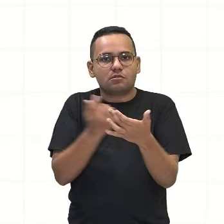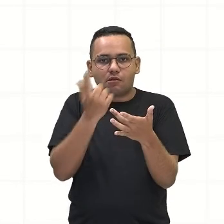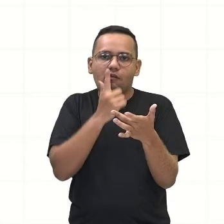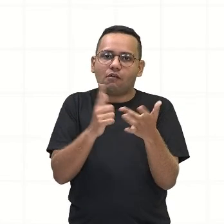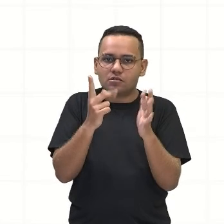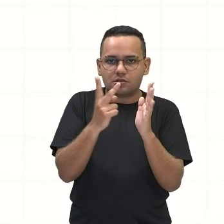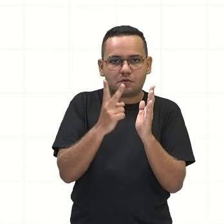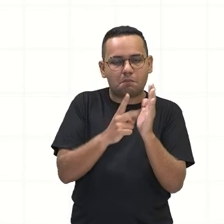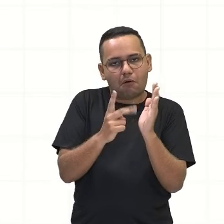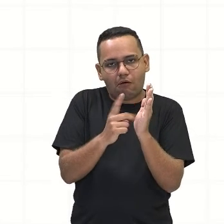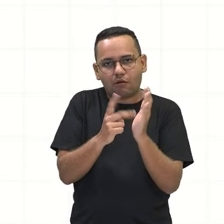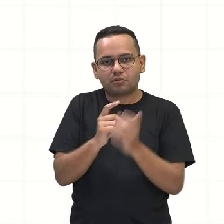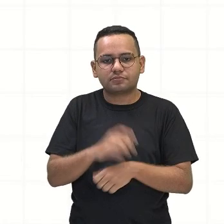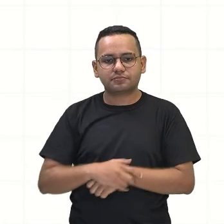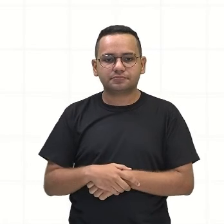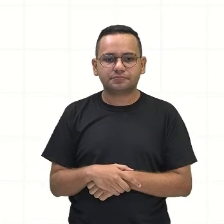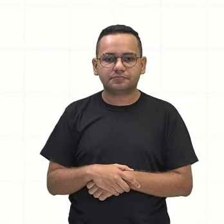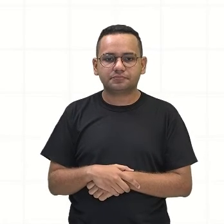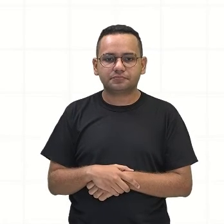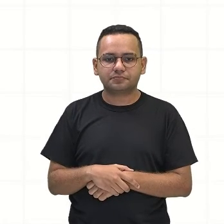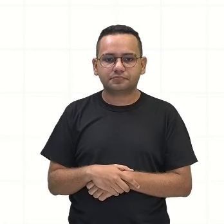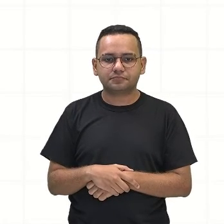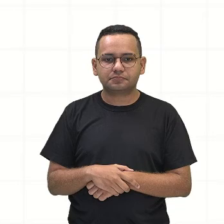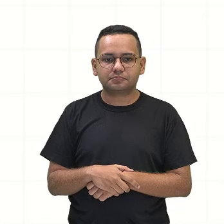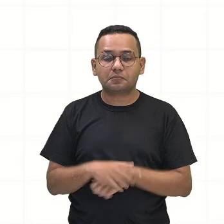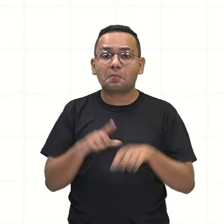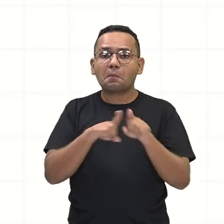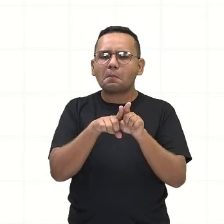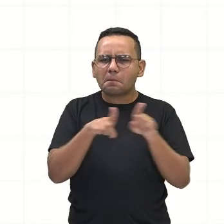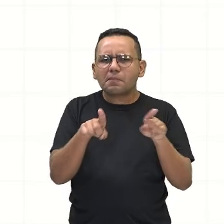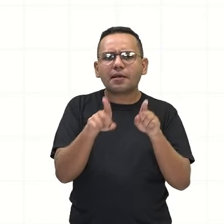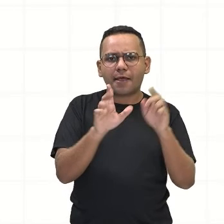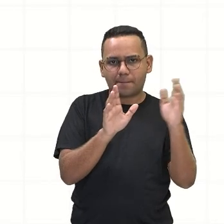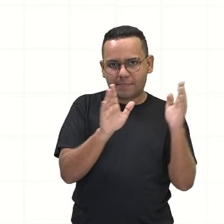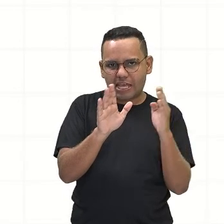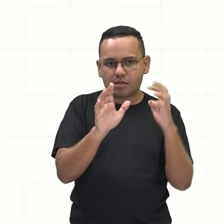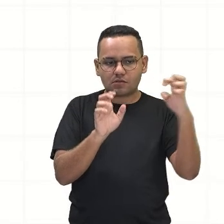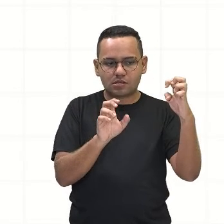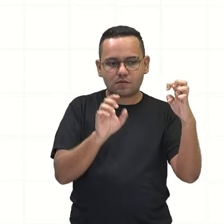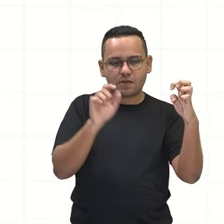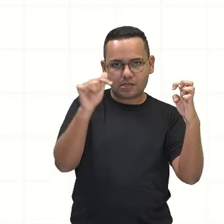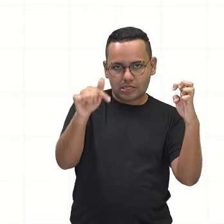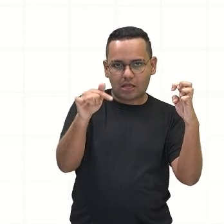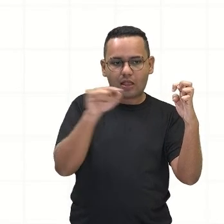então, nós temos aqui, nesse intervalo de 5 a 7,